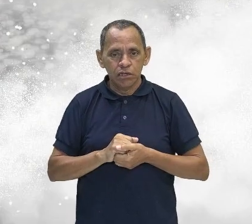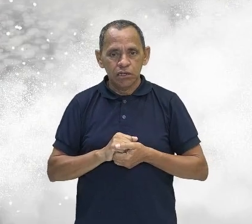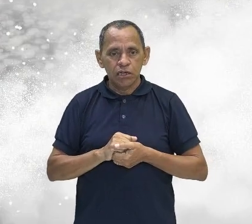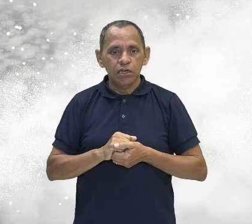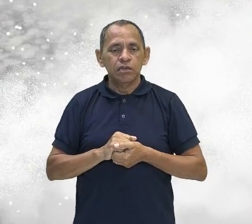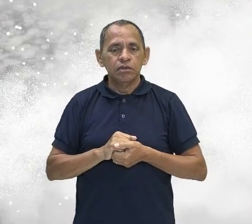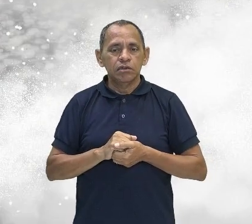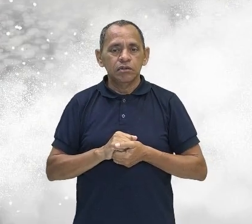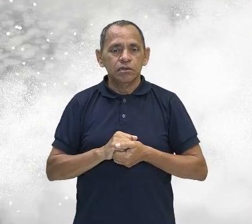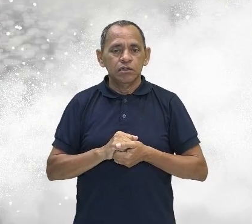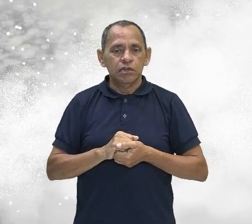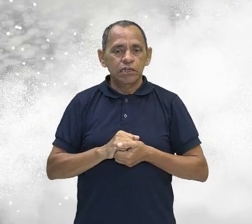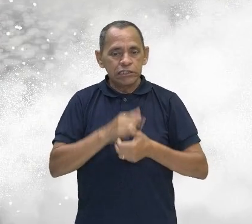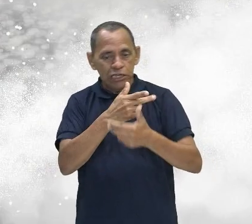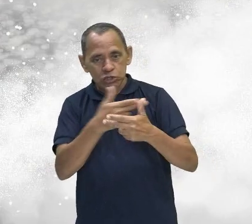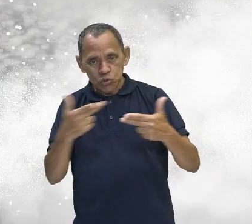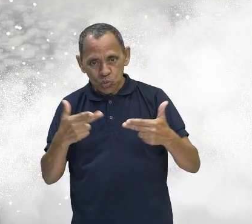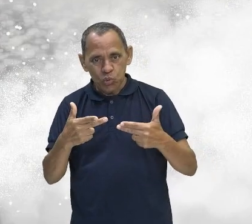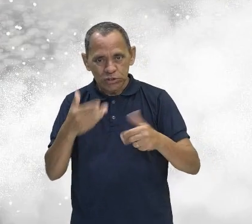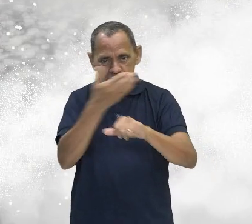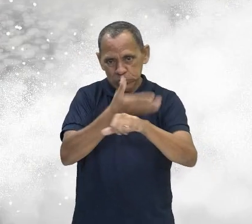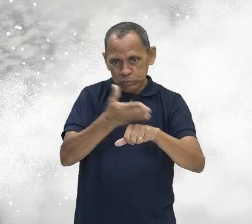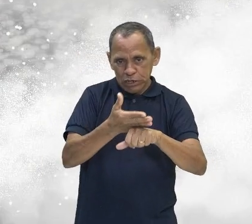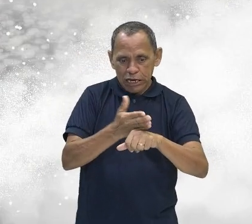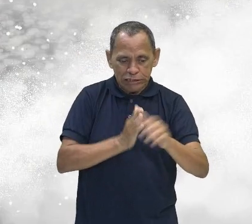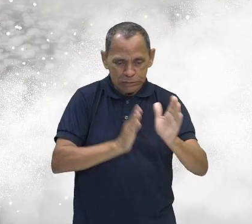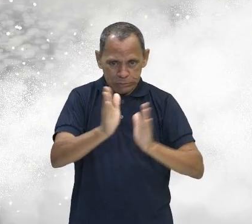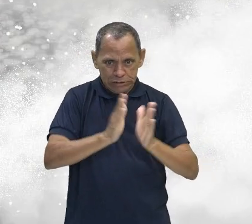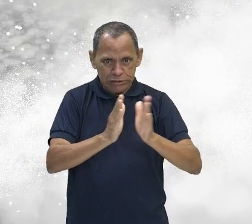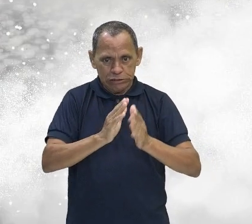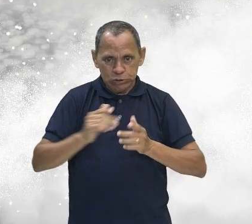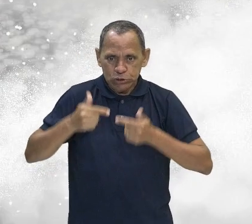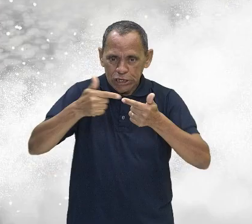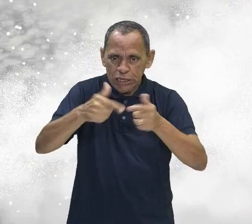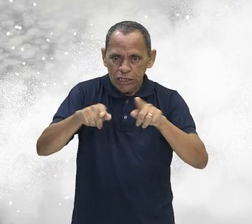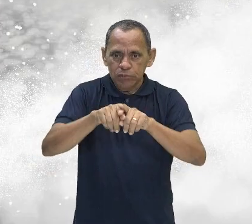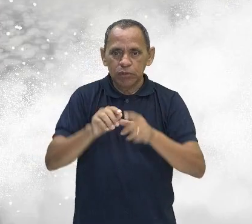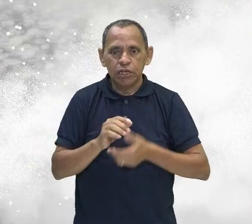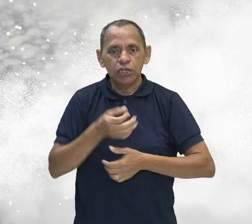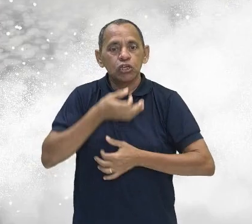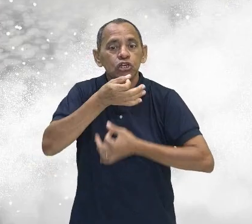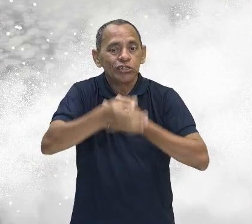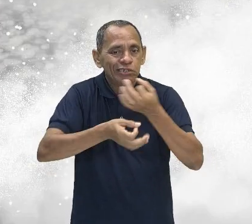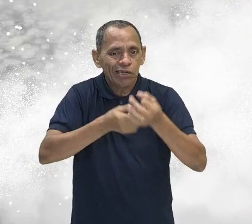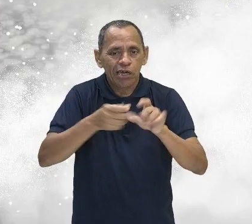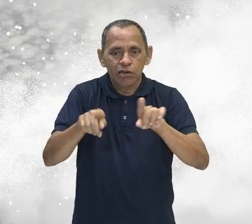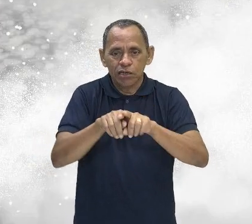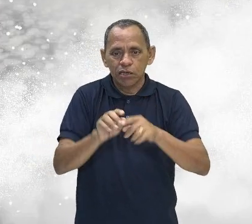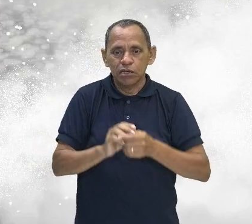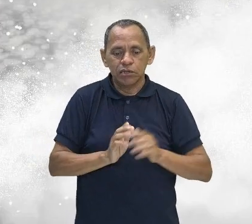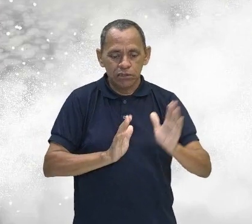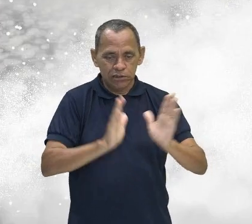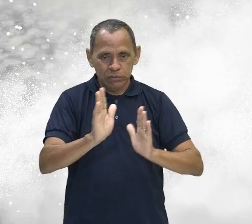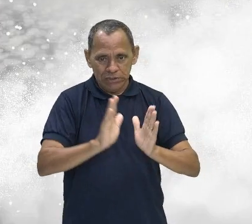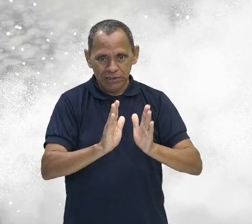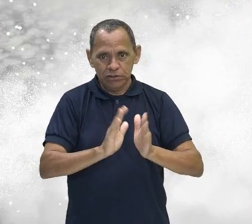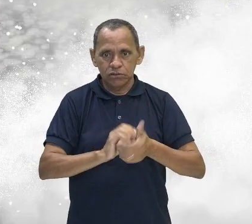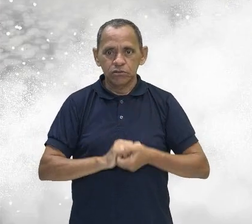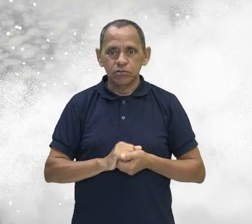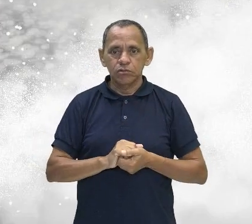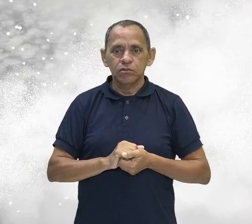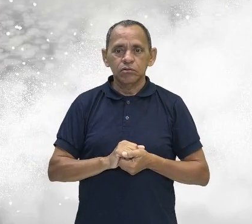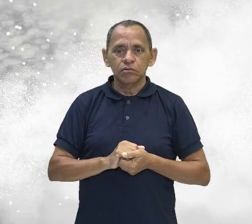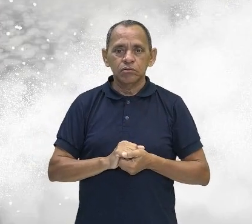difícil e nos fazer pensar criticamente a respeito deste evento que aconteceu, conforme dizemos ali,